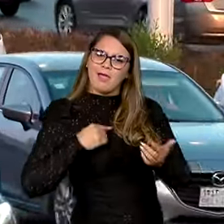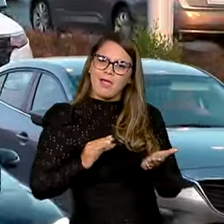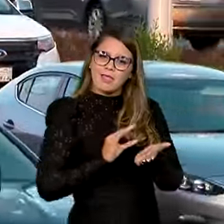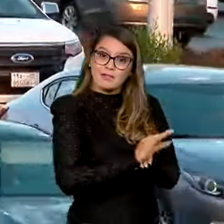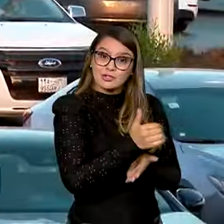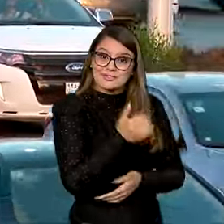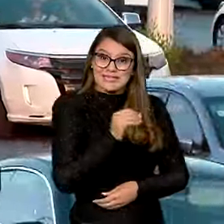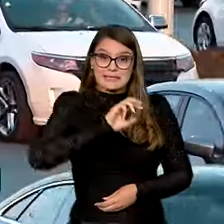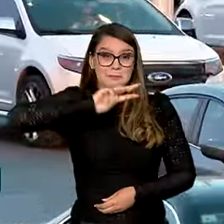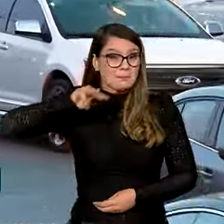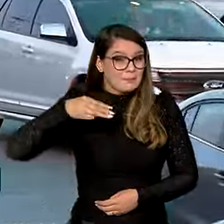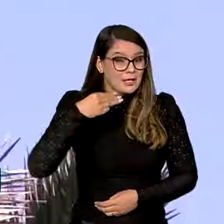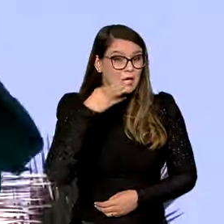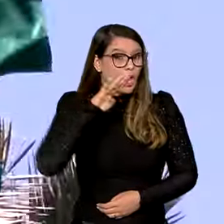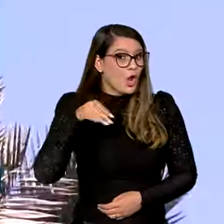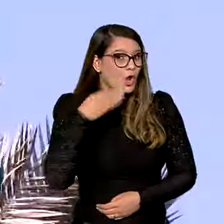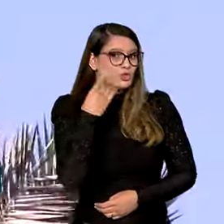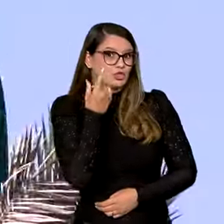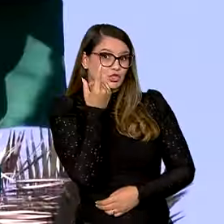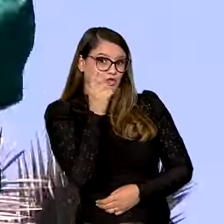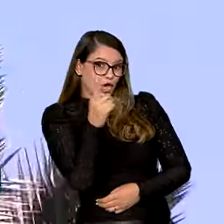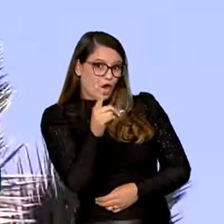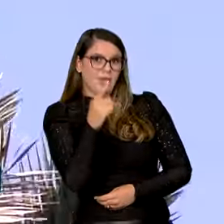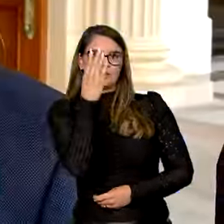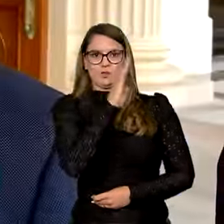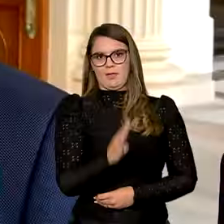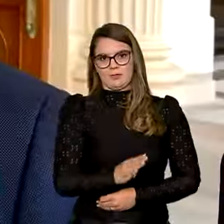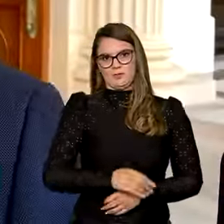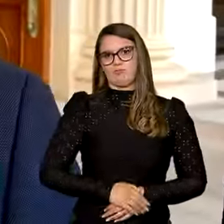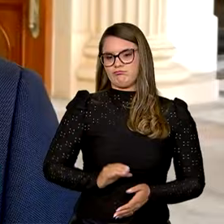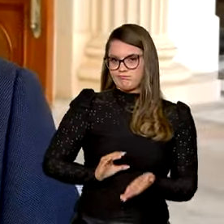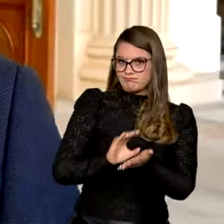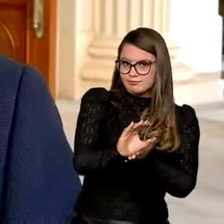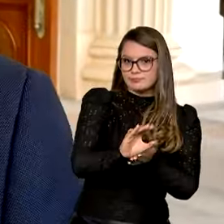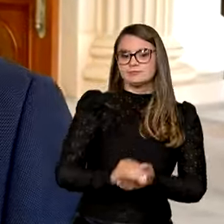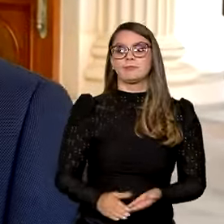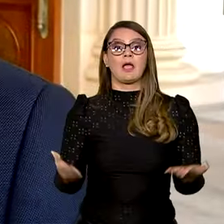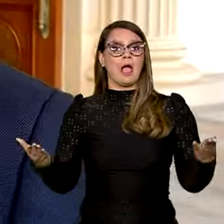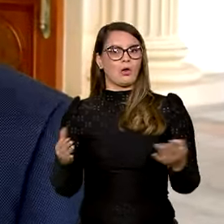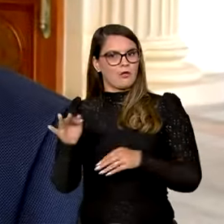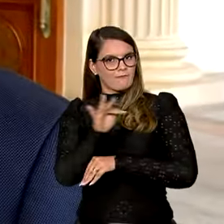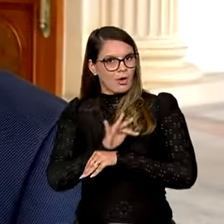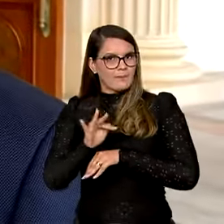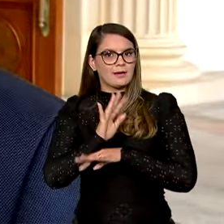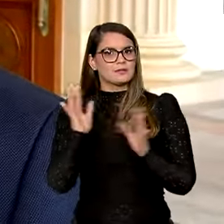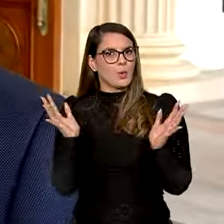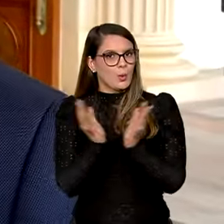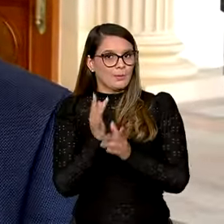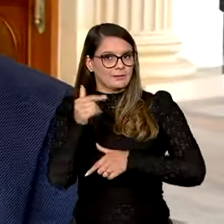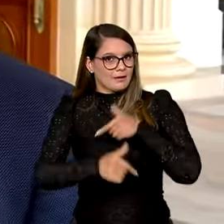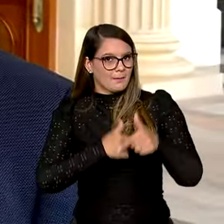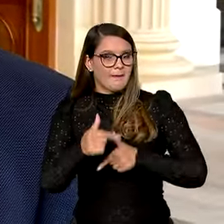10 Bilhões de Dólares no Brasil por meio do fundo soberano vamos formalizar nessa viagem um grupo de